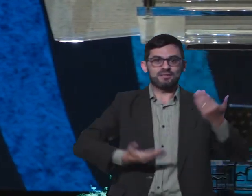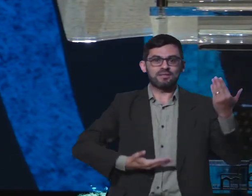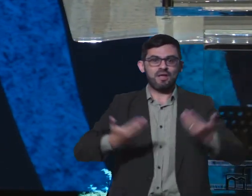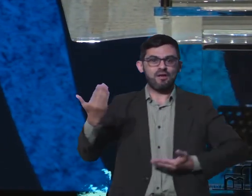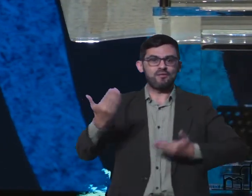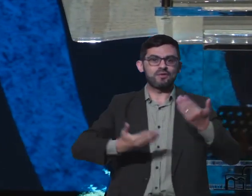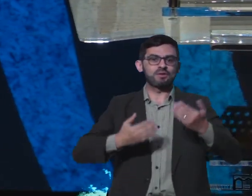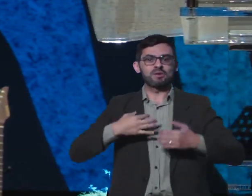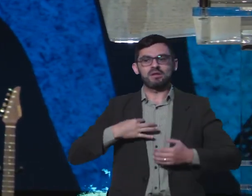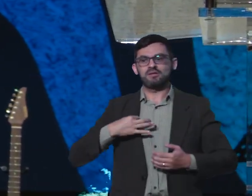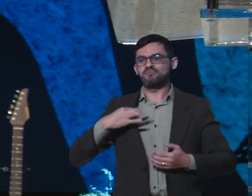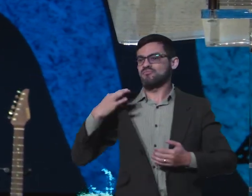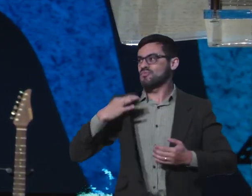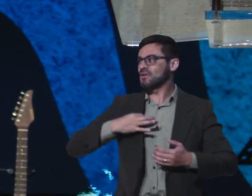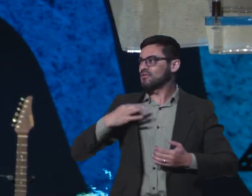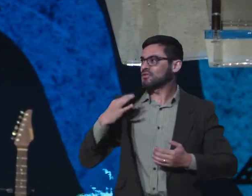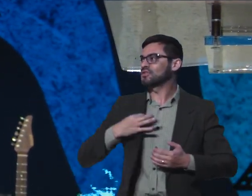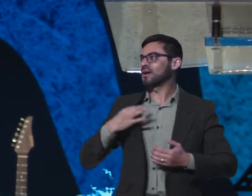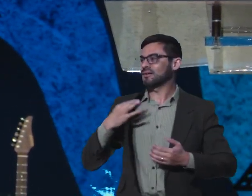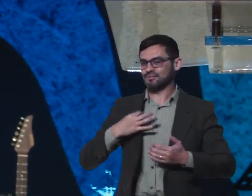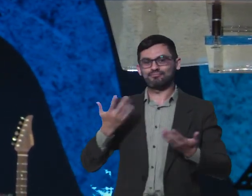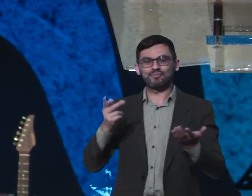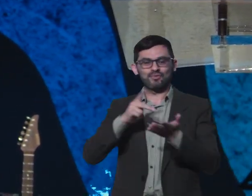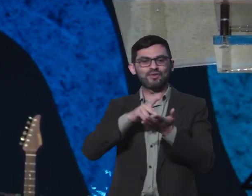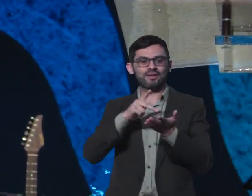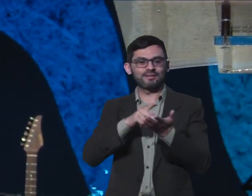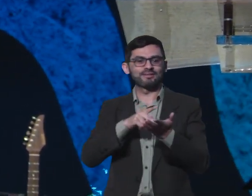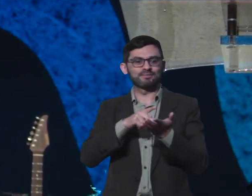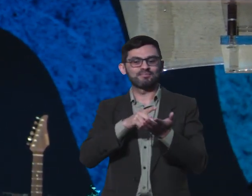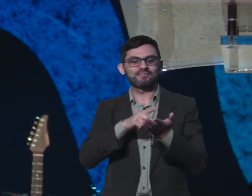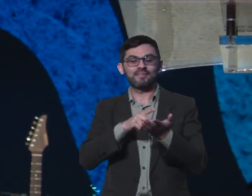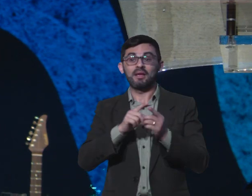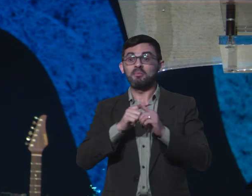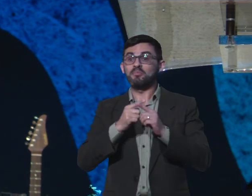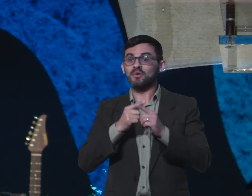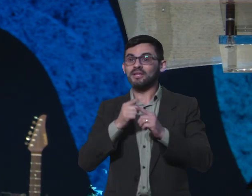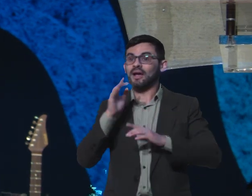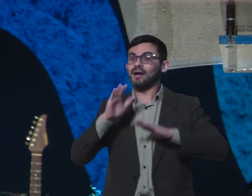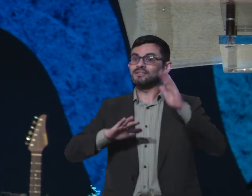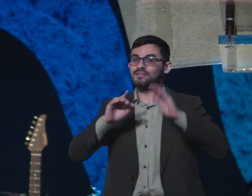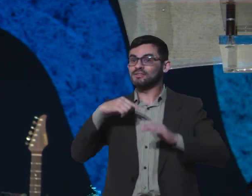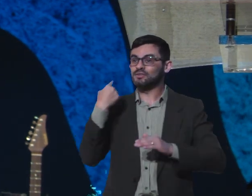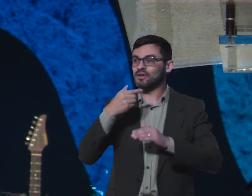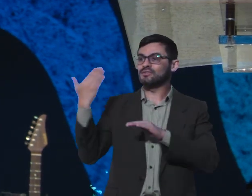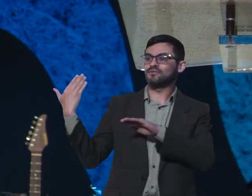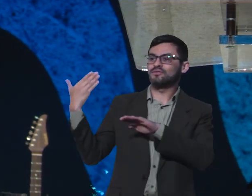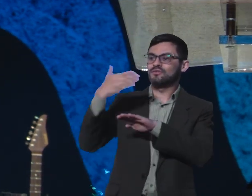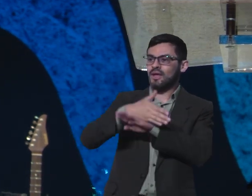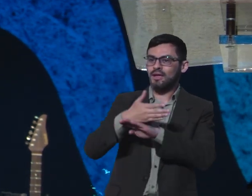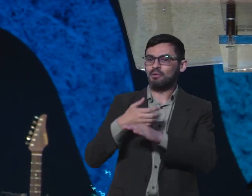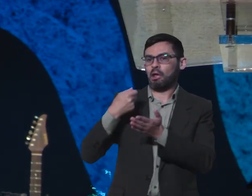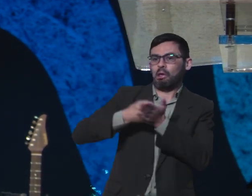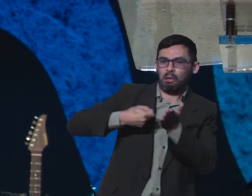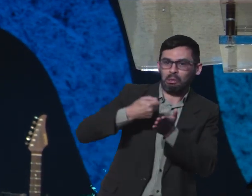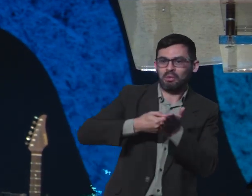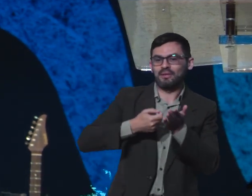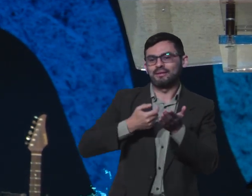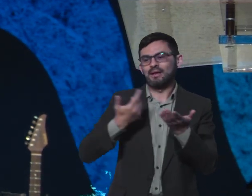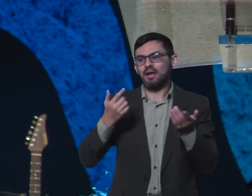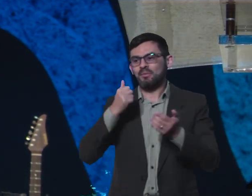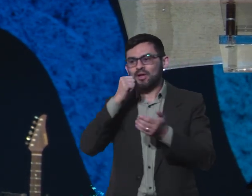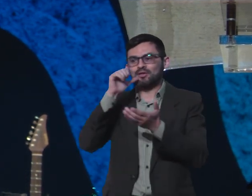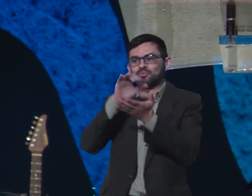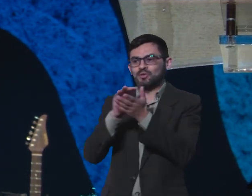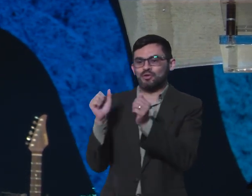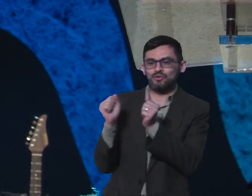servindo por livre e espontânea pressão, com certeza. Porque às vezes a gente vem meio que obrigado, assim que a esposa